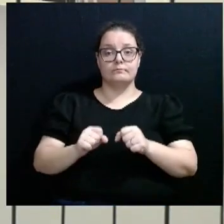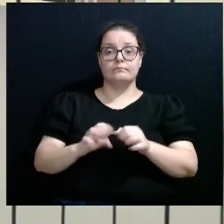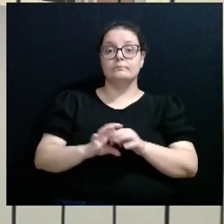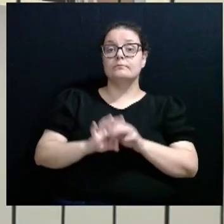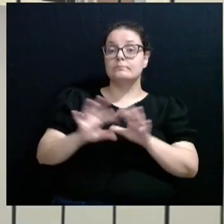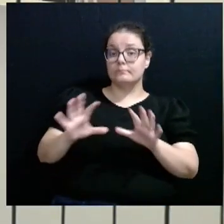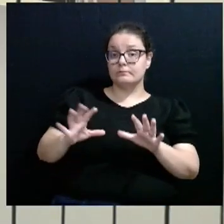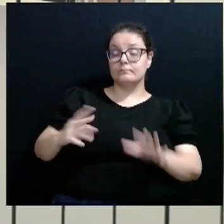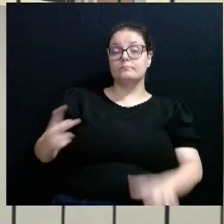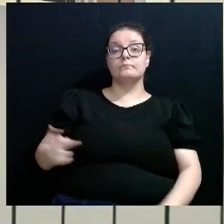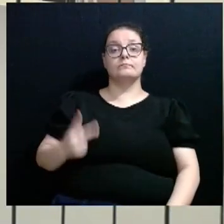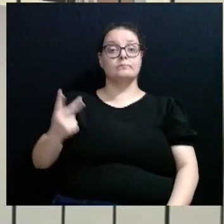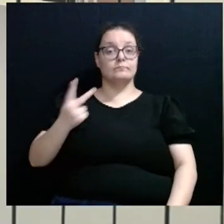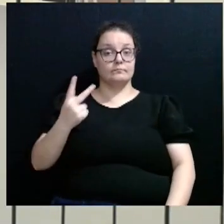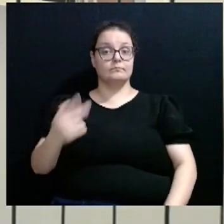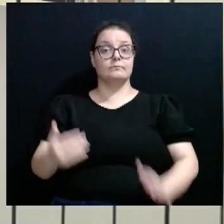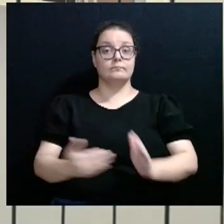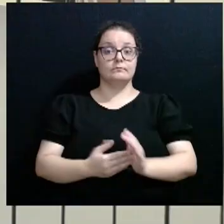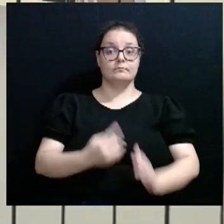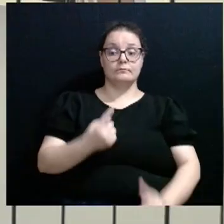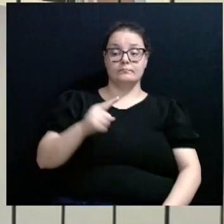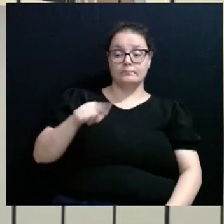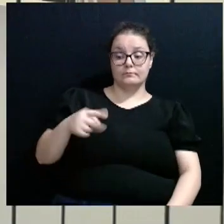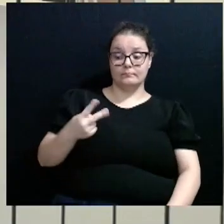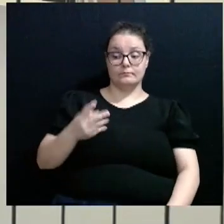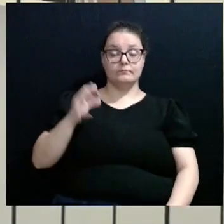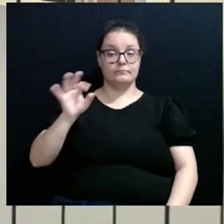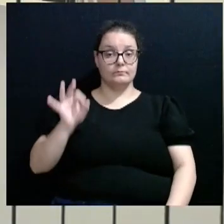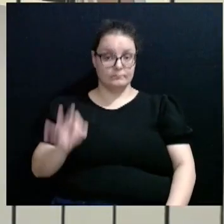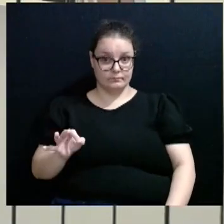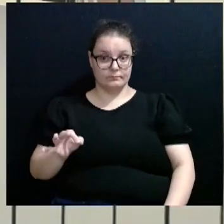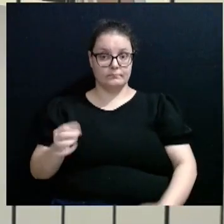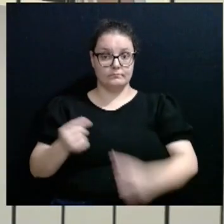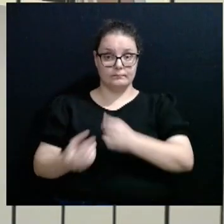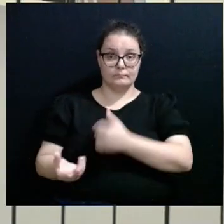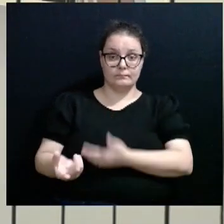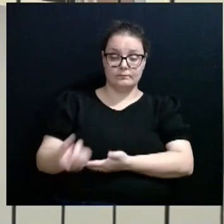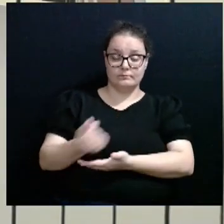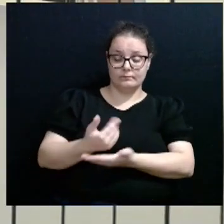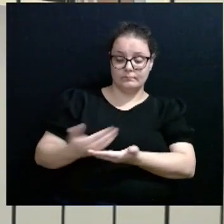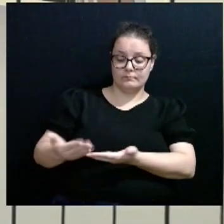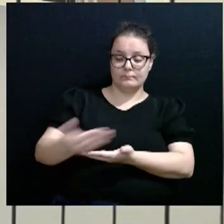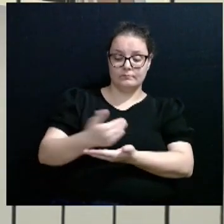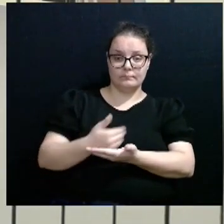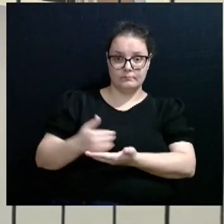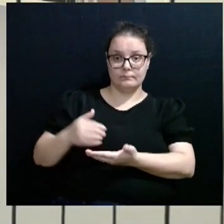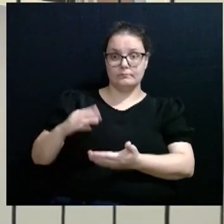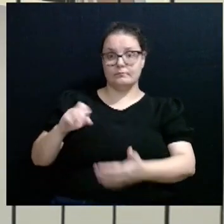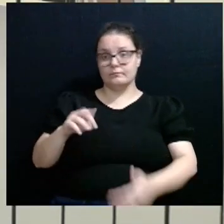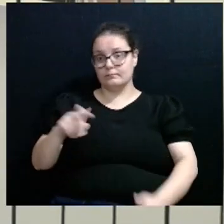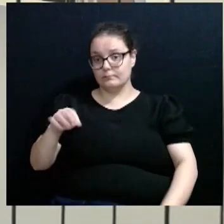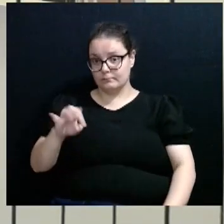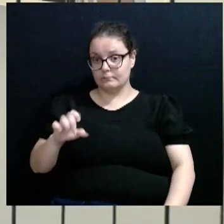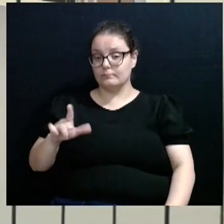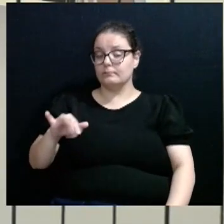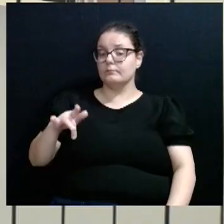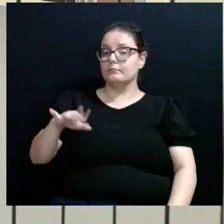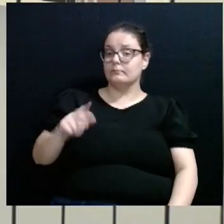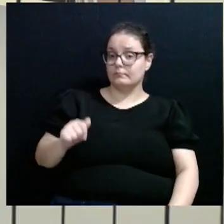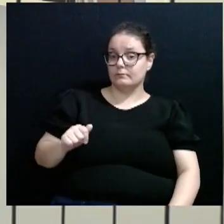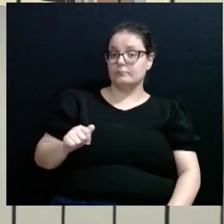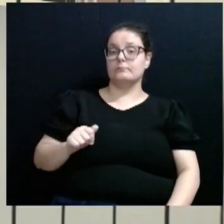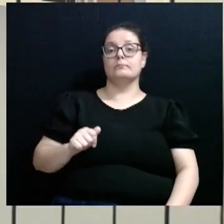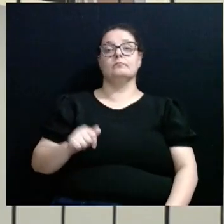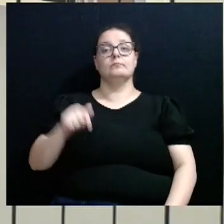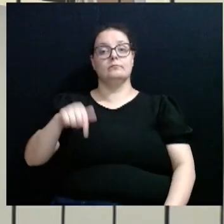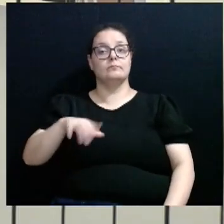de até 1,2% da receita corrente líquida do município para projetos específicos. Neste ano,